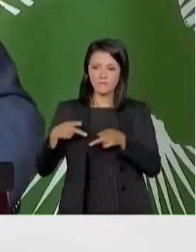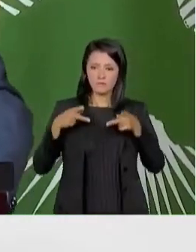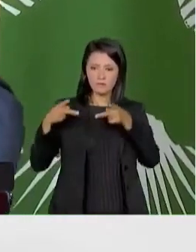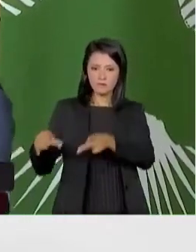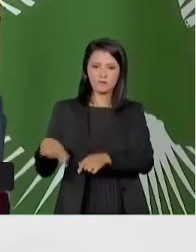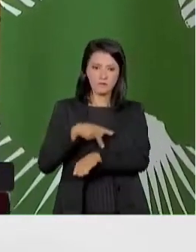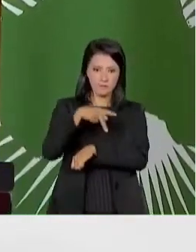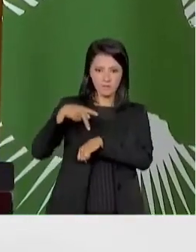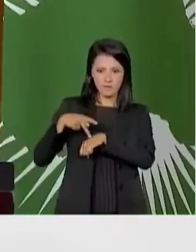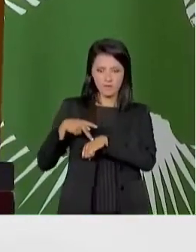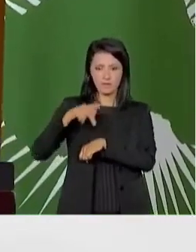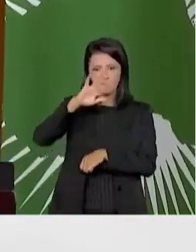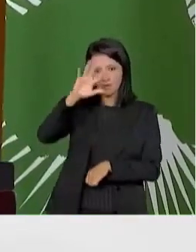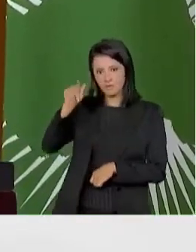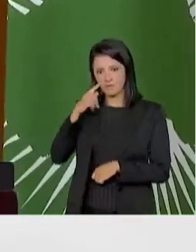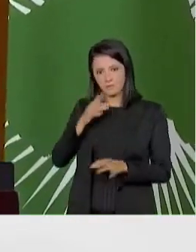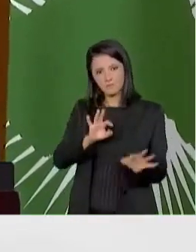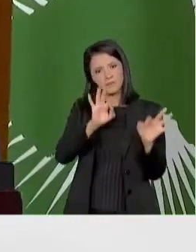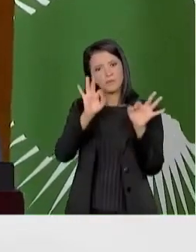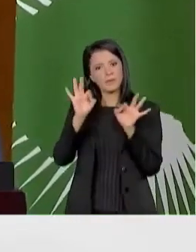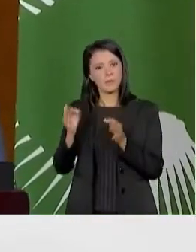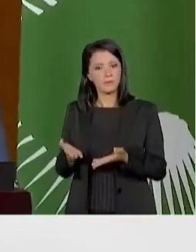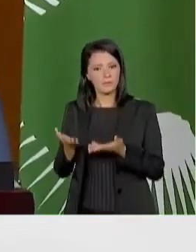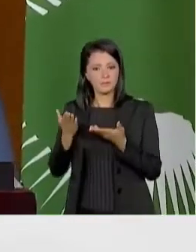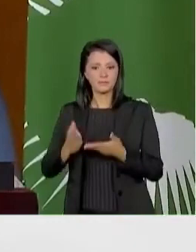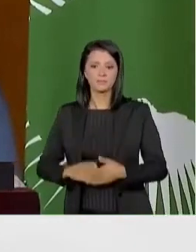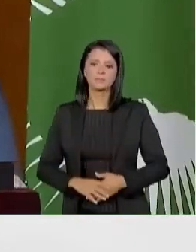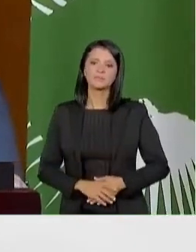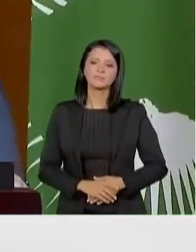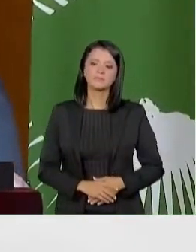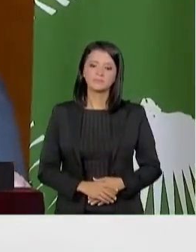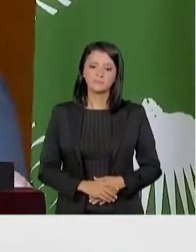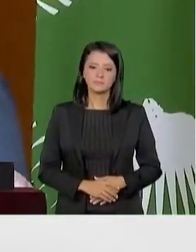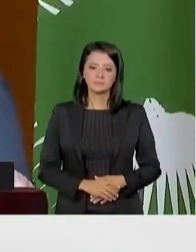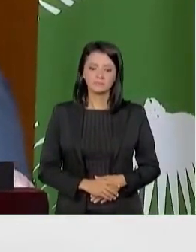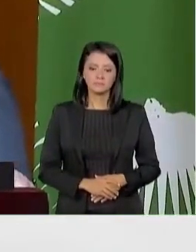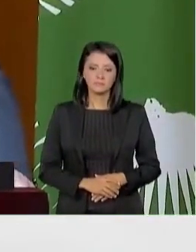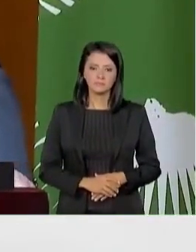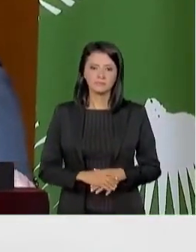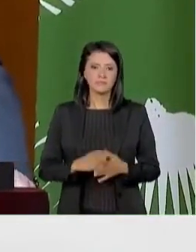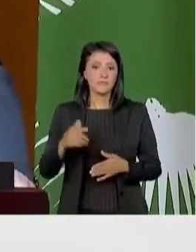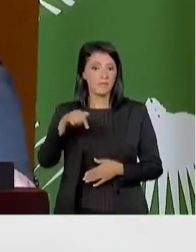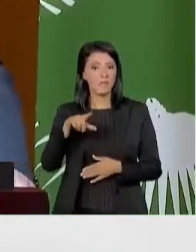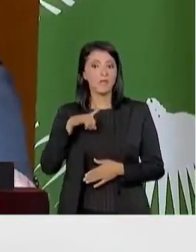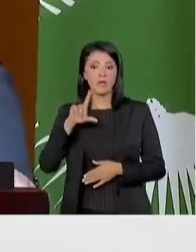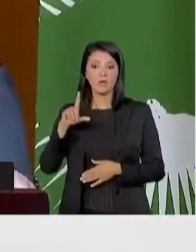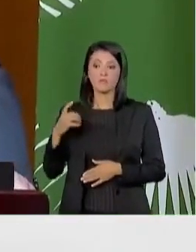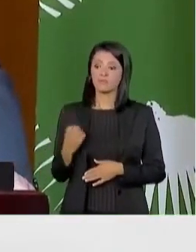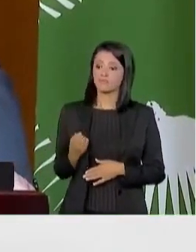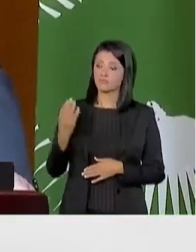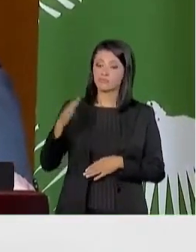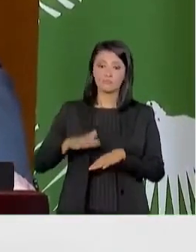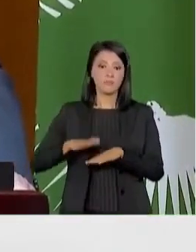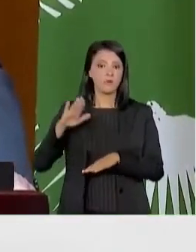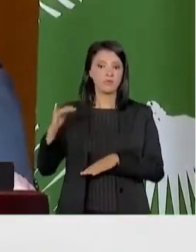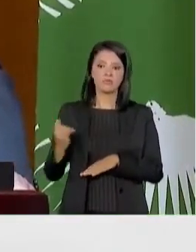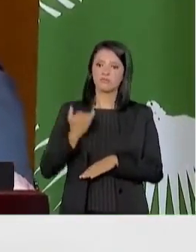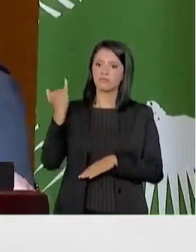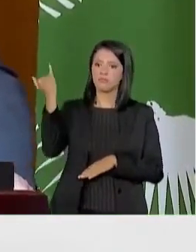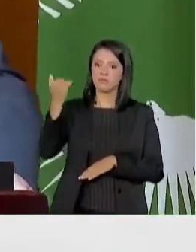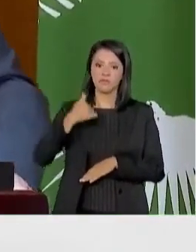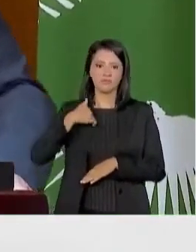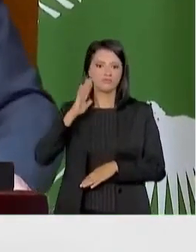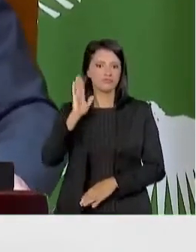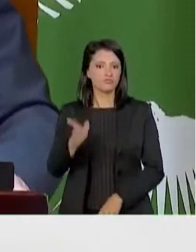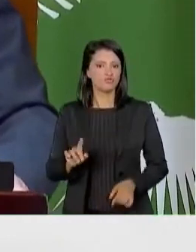disse que Lula é Persona não grata no Brasil tá uma corrente na internet eu pessoalmente também quero ser Persona não